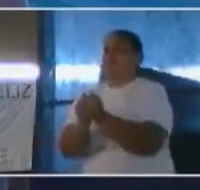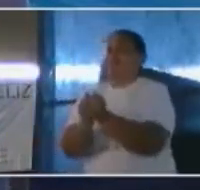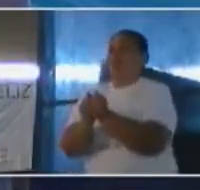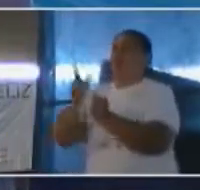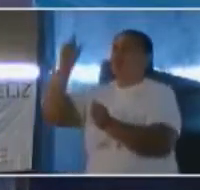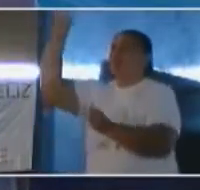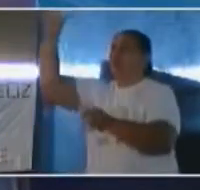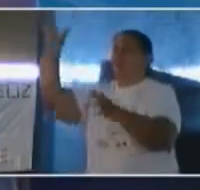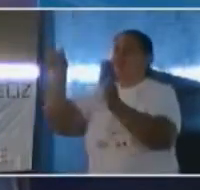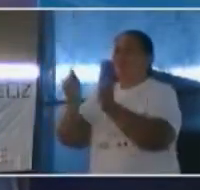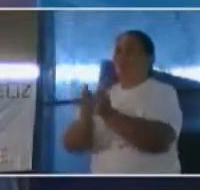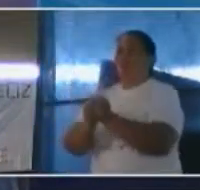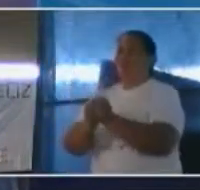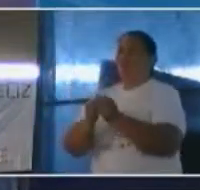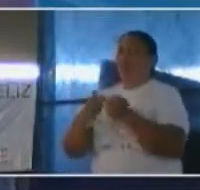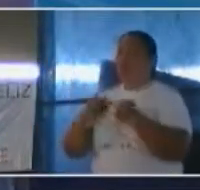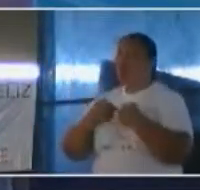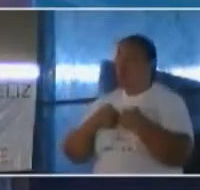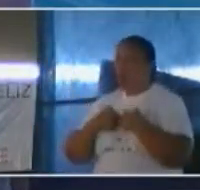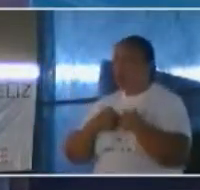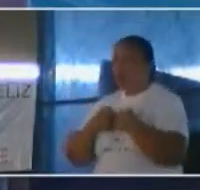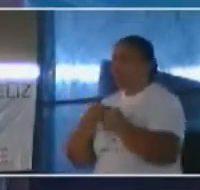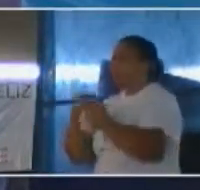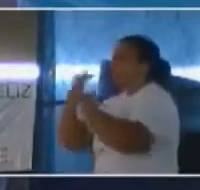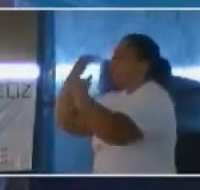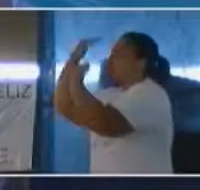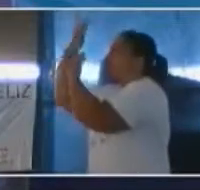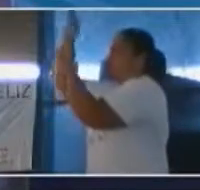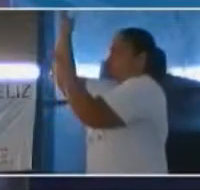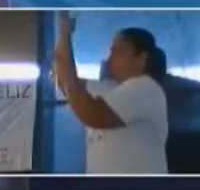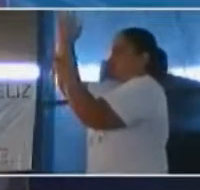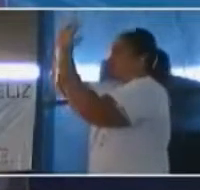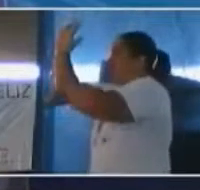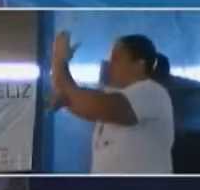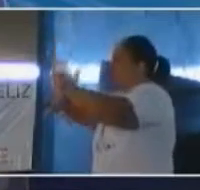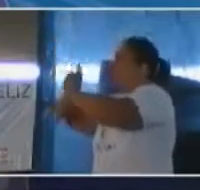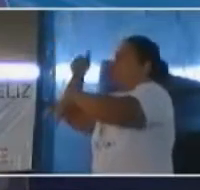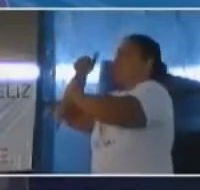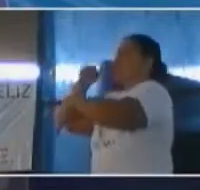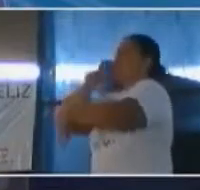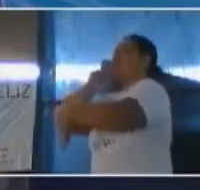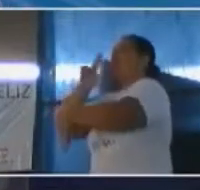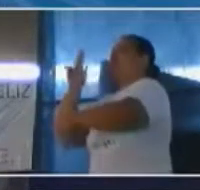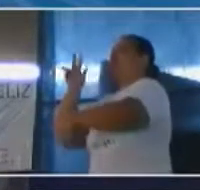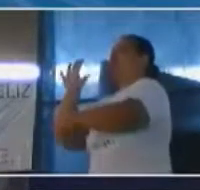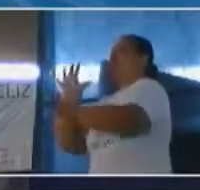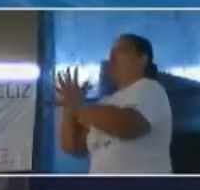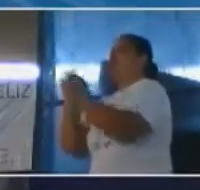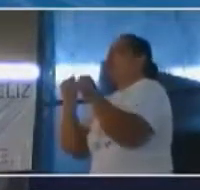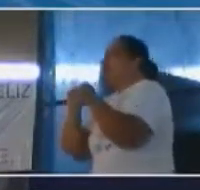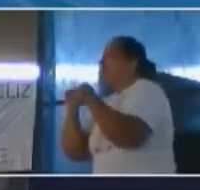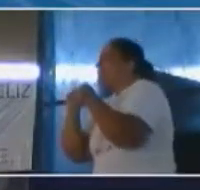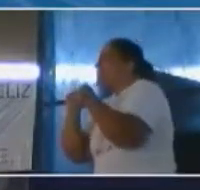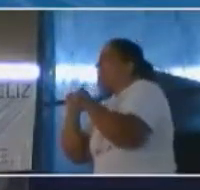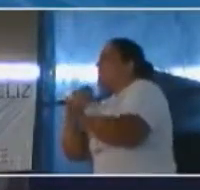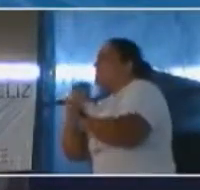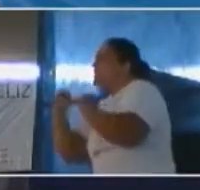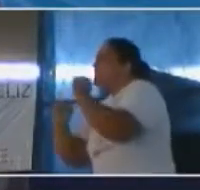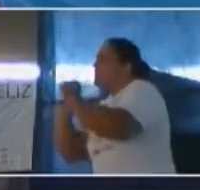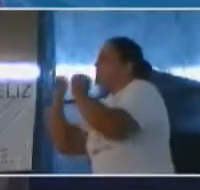Nós pertencemos a Deus. Deus nos chama pelo nome para gerar ações. E a